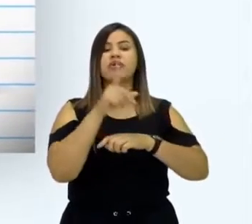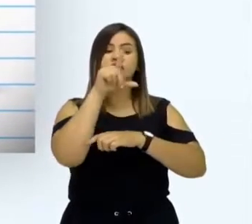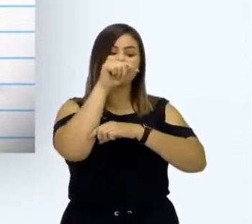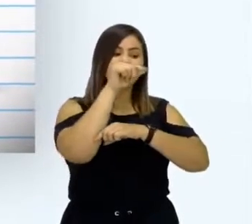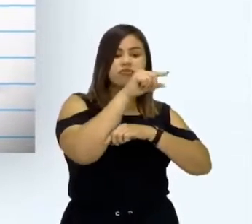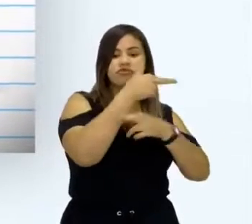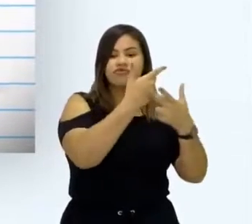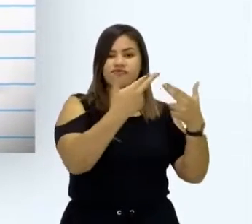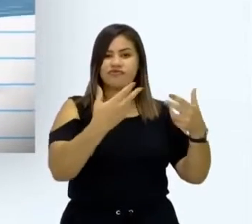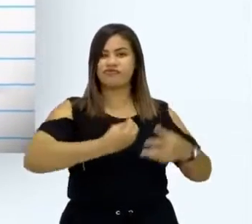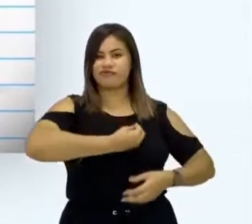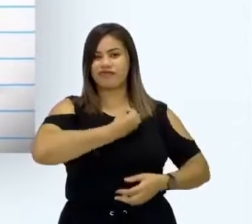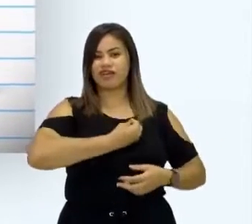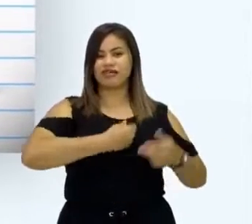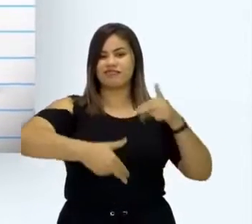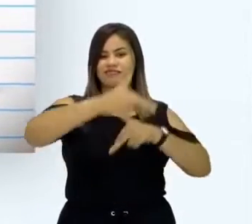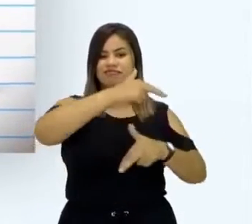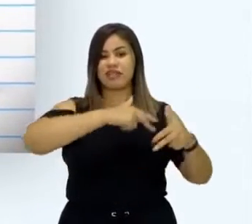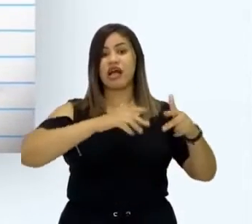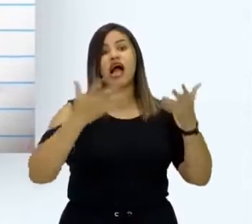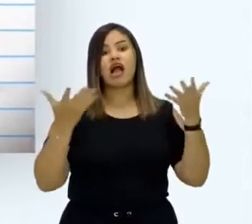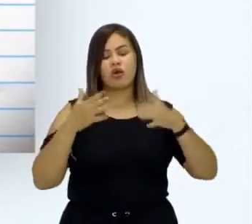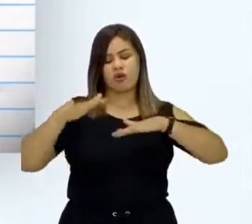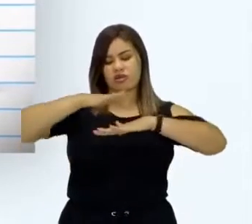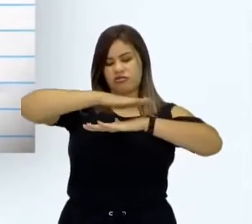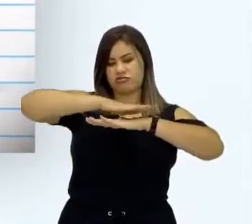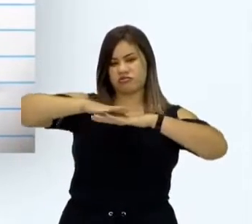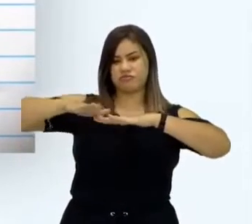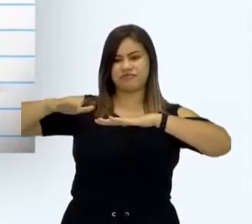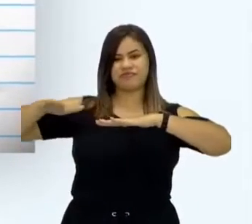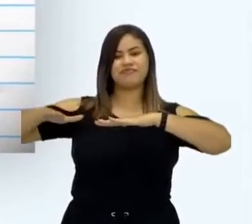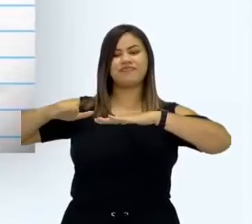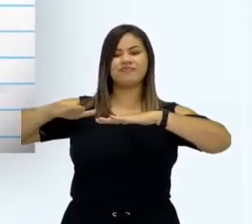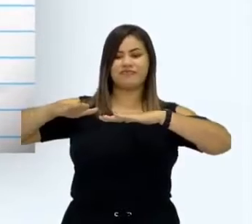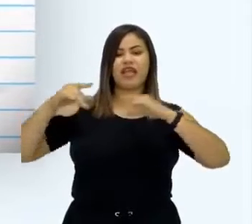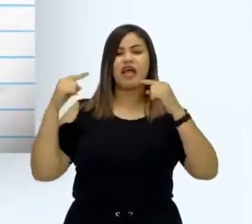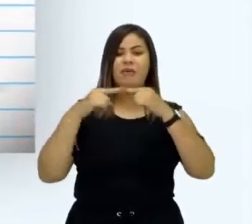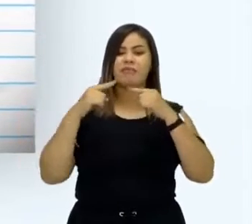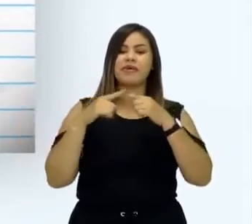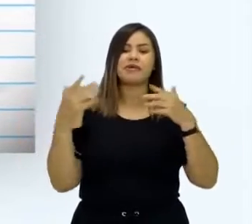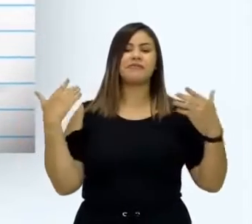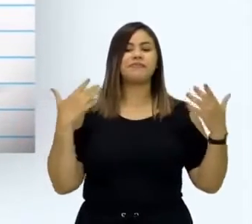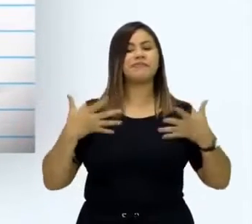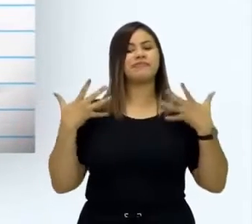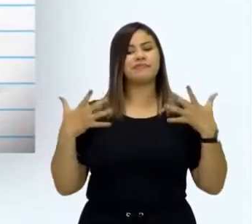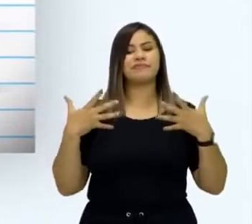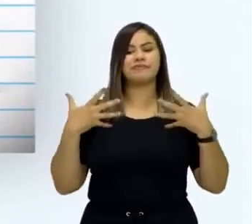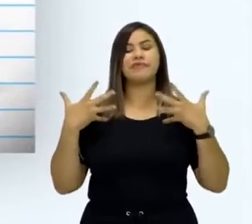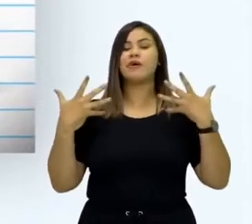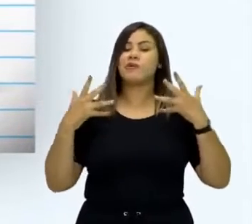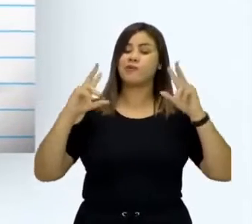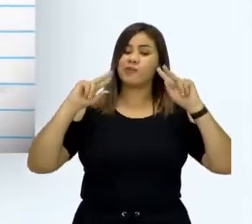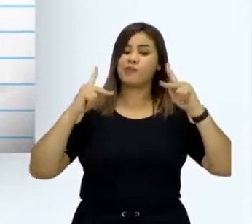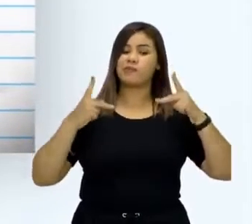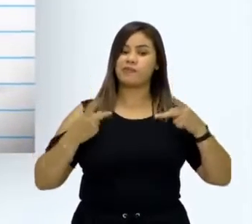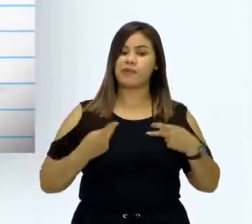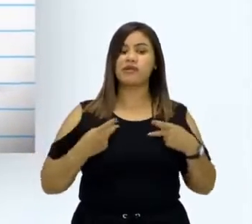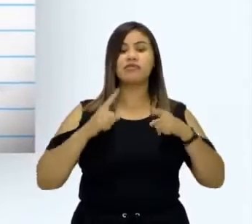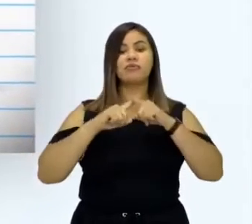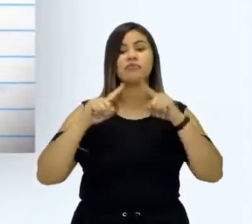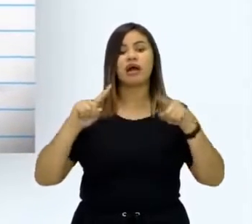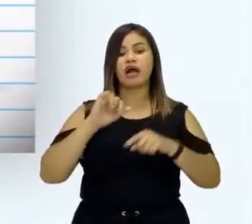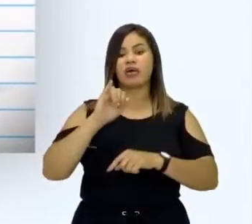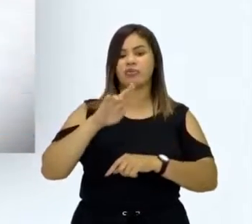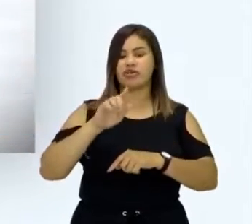seres vivos, e agora temos uma cobertura de revestimento artificial usada para o lazer humano. Mas o foco do IBGE não é o microcosmo